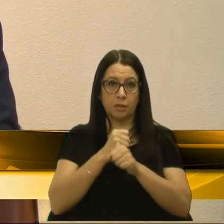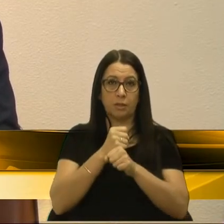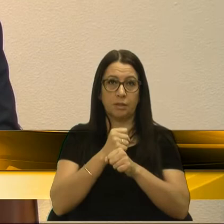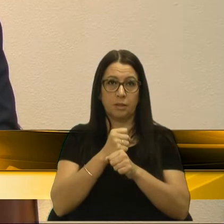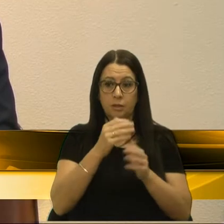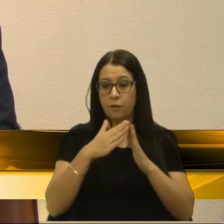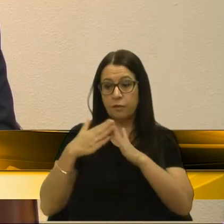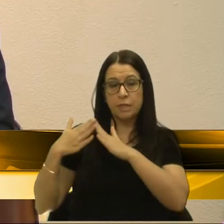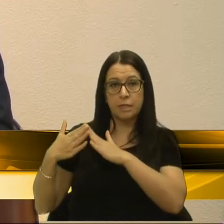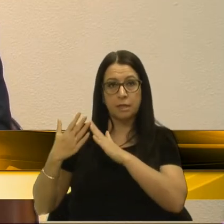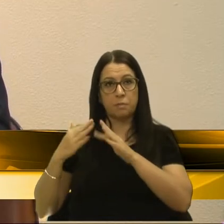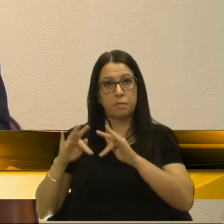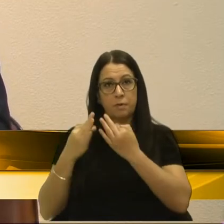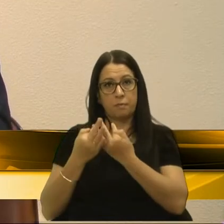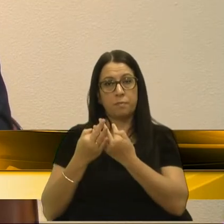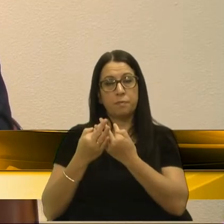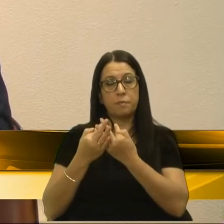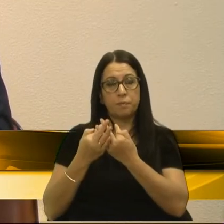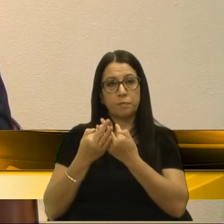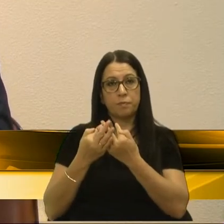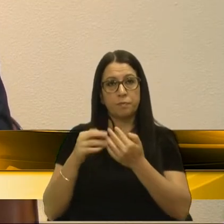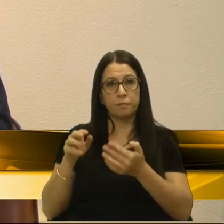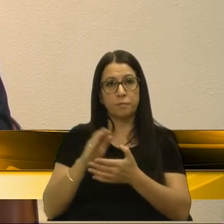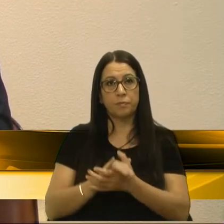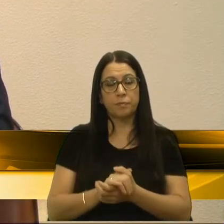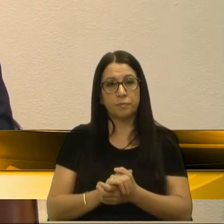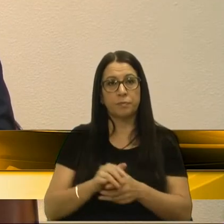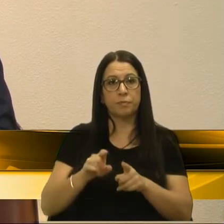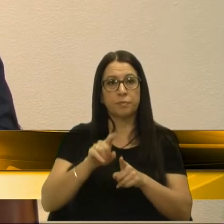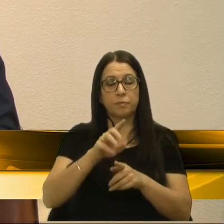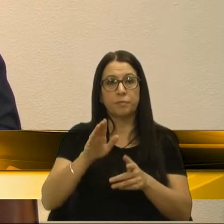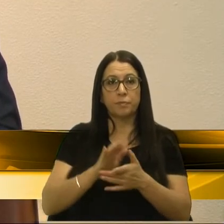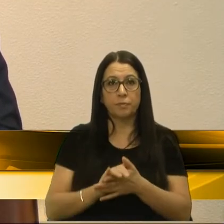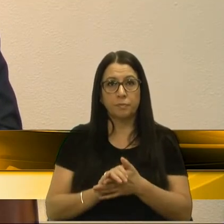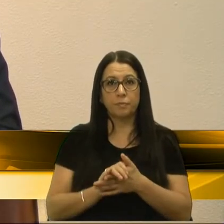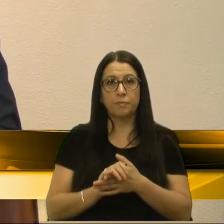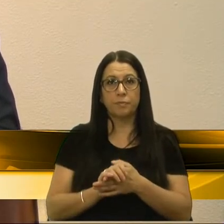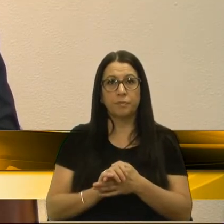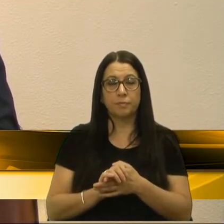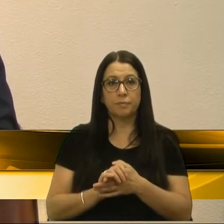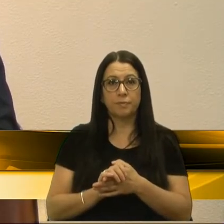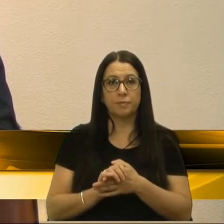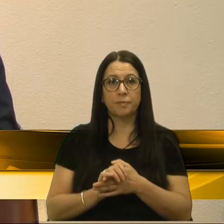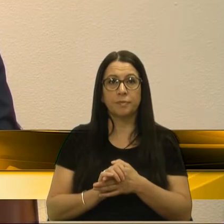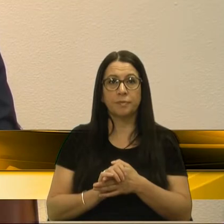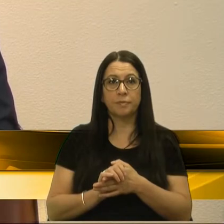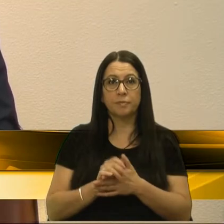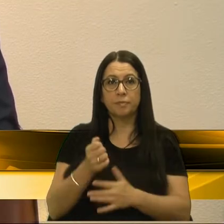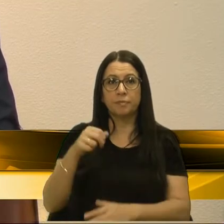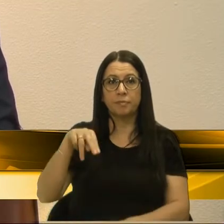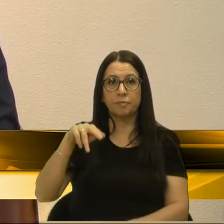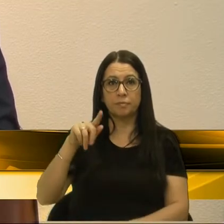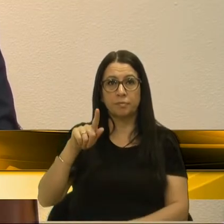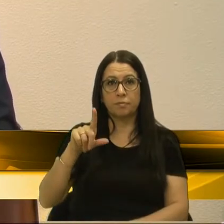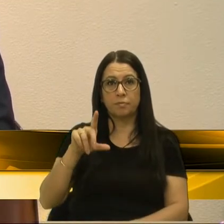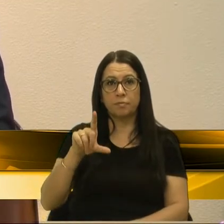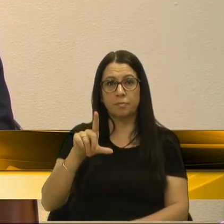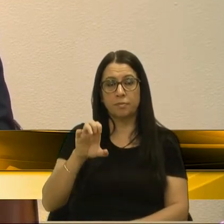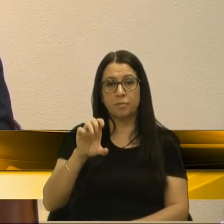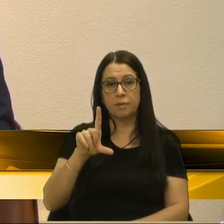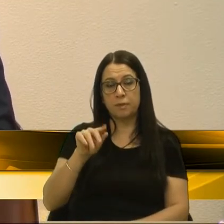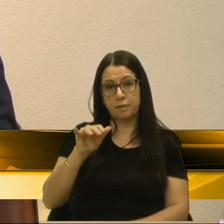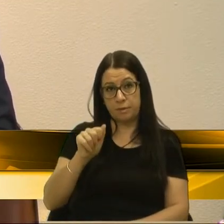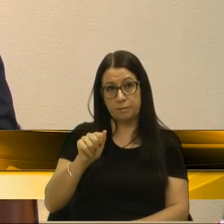éramos vizinhos, a minha família sempre foi vizinha da família da, da dona Angelina Júlia de Azevedo, uma